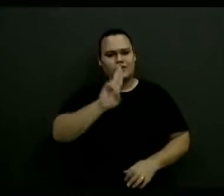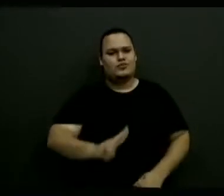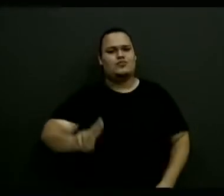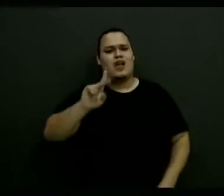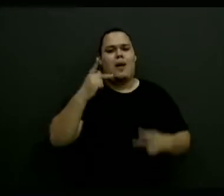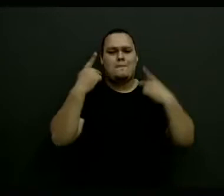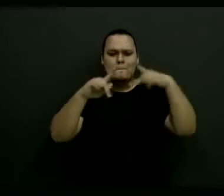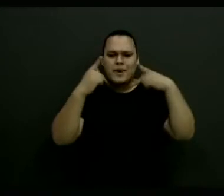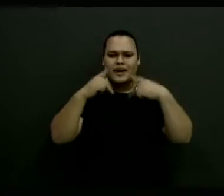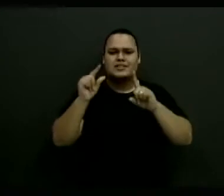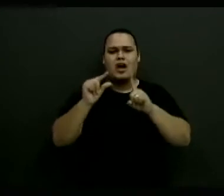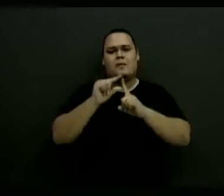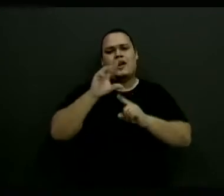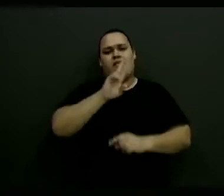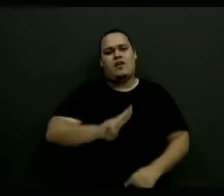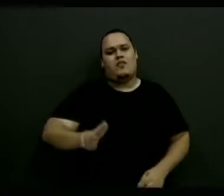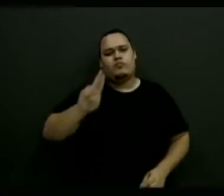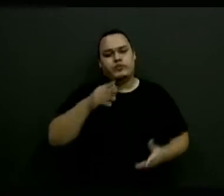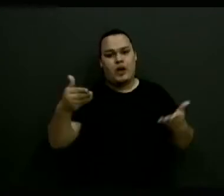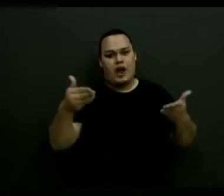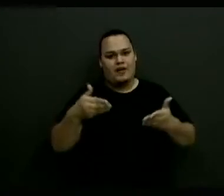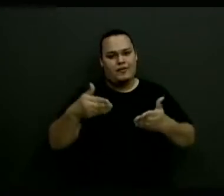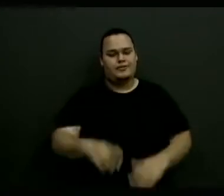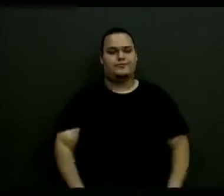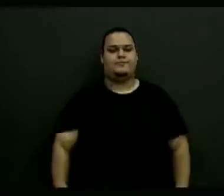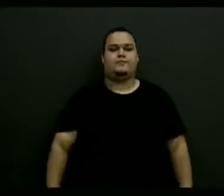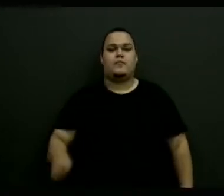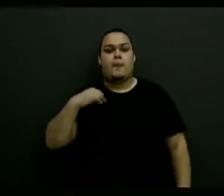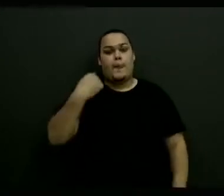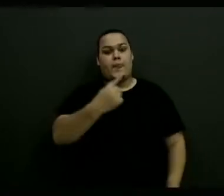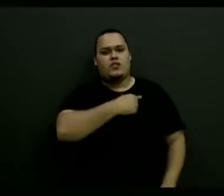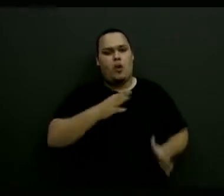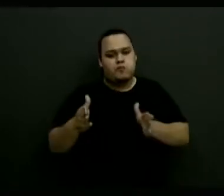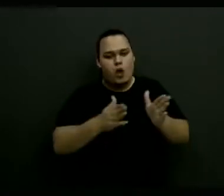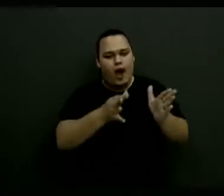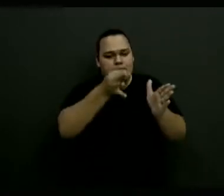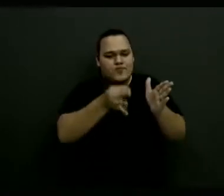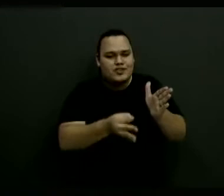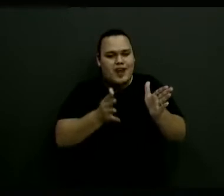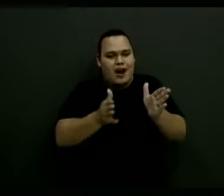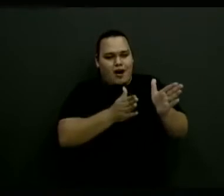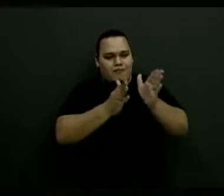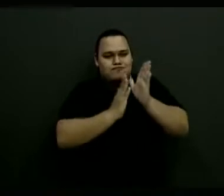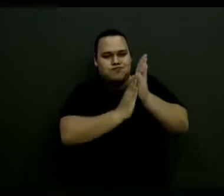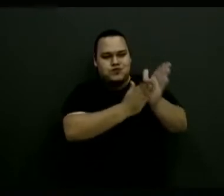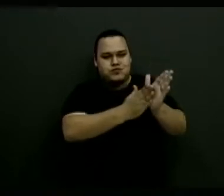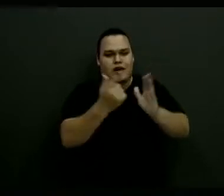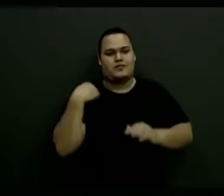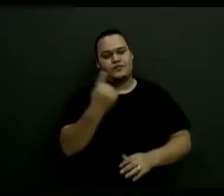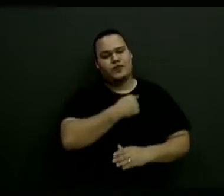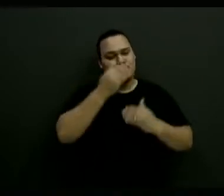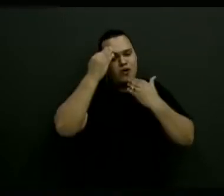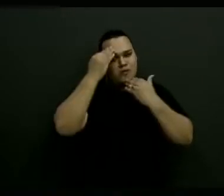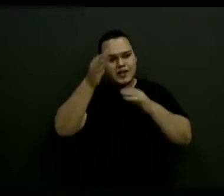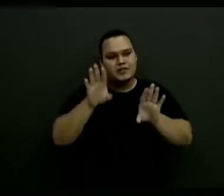palavra, pela forma como foi hoje aqui. Né? Eu sei que nós estamos num caminho, numa direção. E agradecemos a nossa